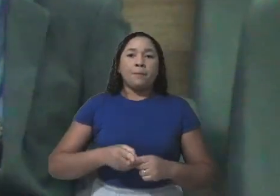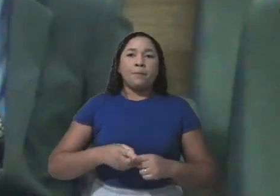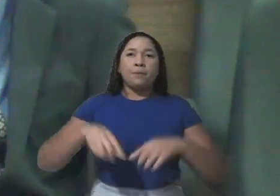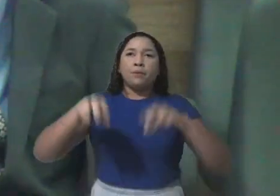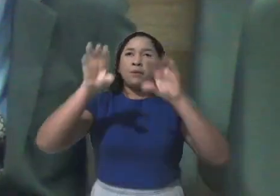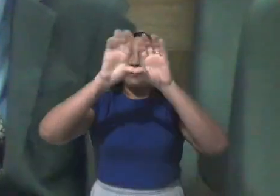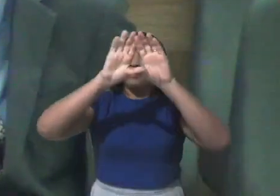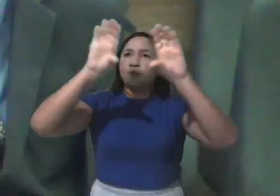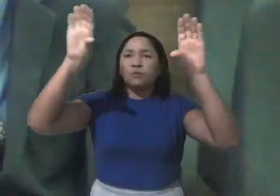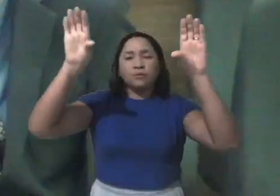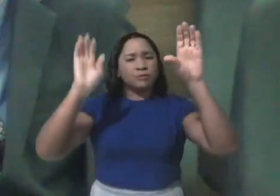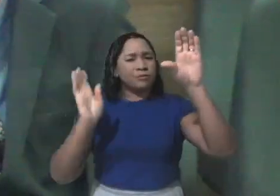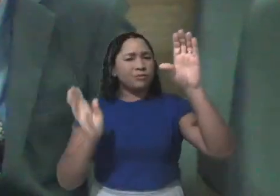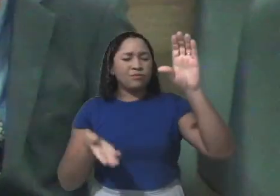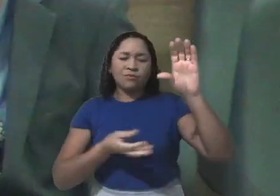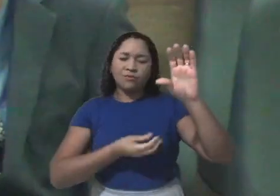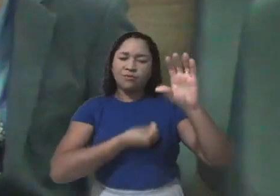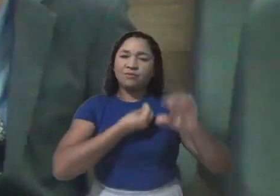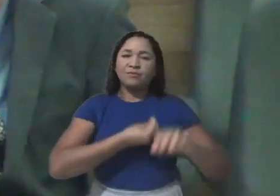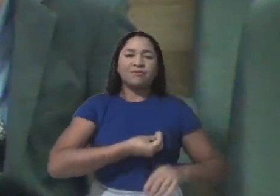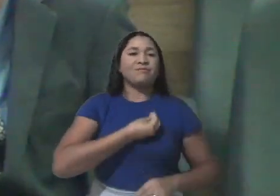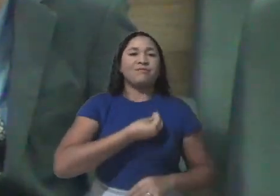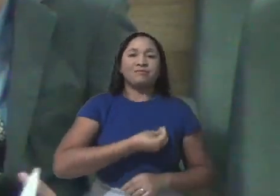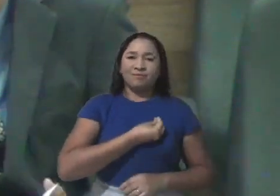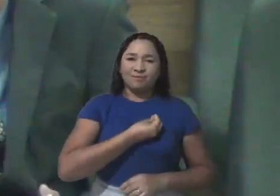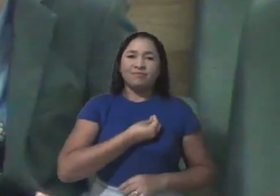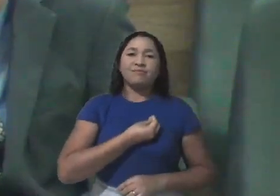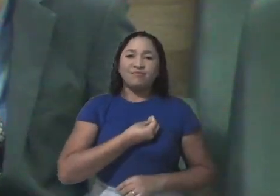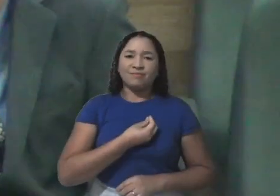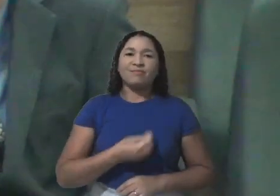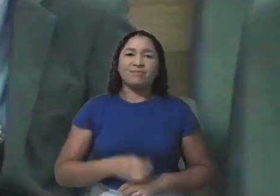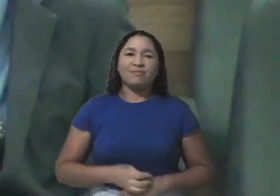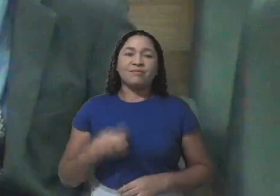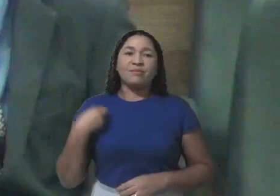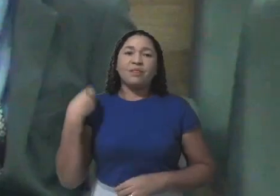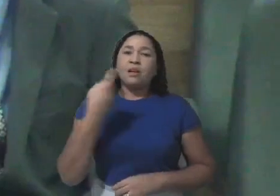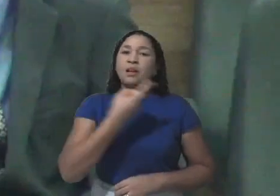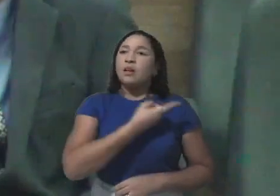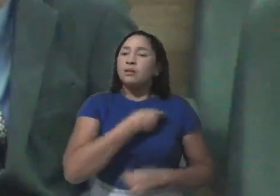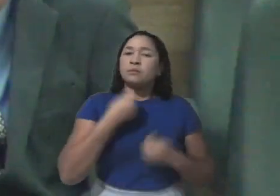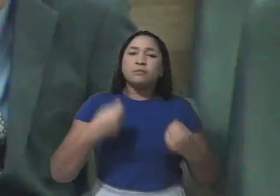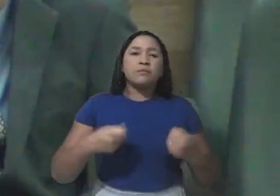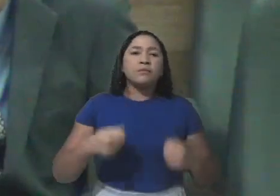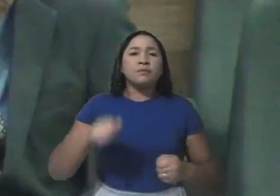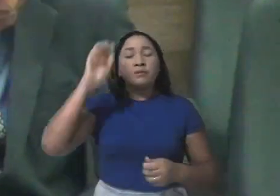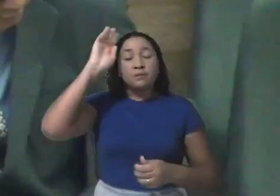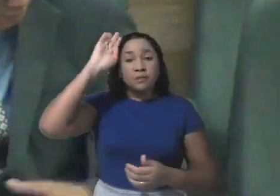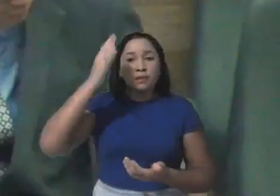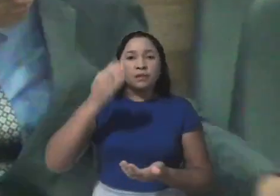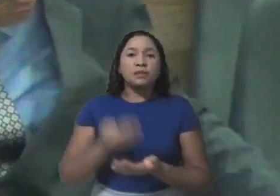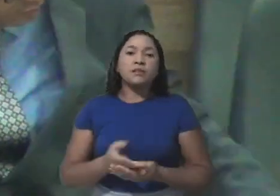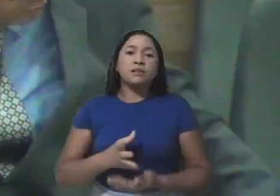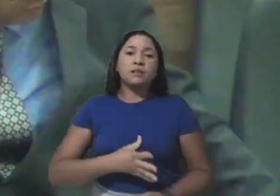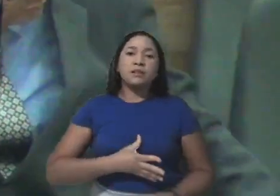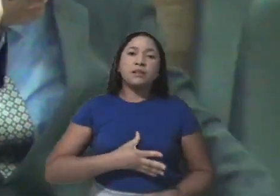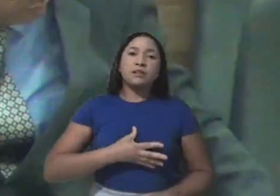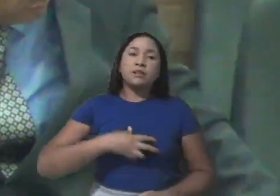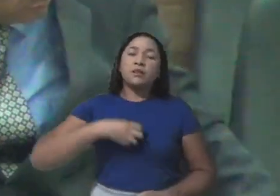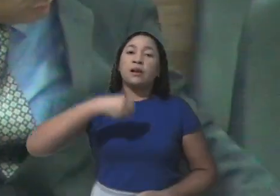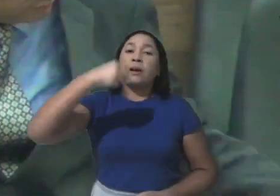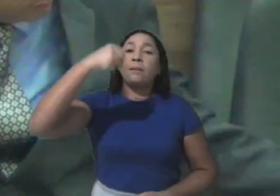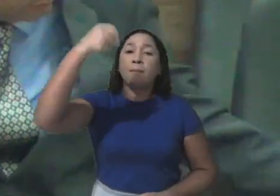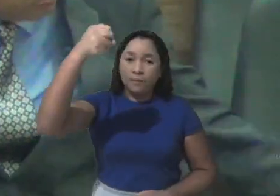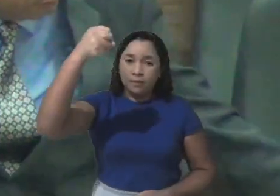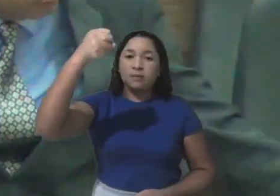tribulação. Tudo isso está no nosso credo. Se nós não cremos no arrebatamento em 2 fases, nós não cremos